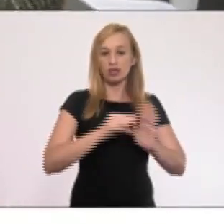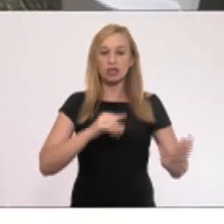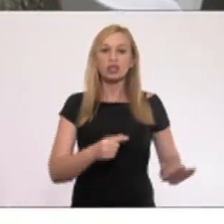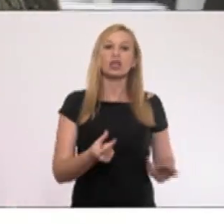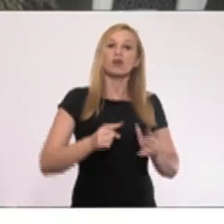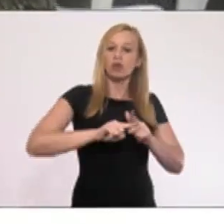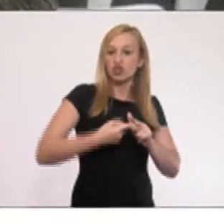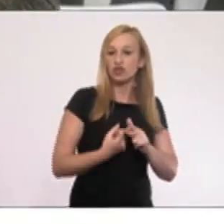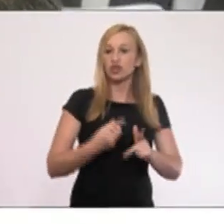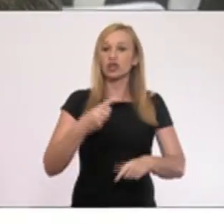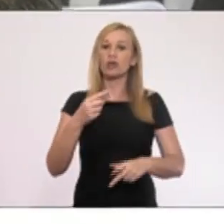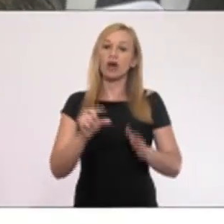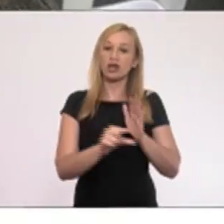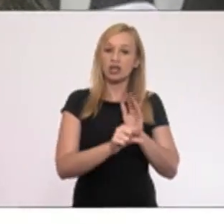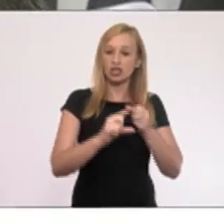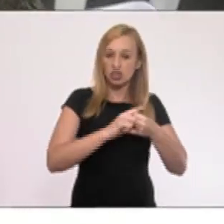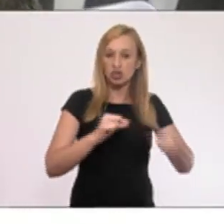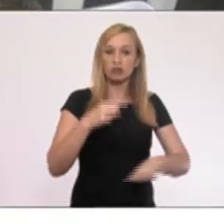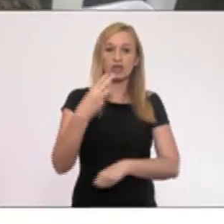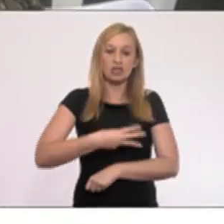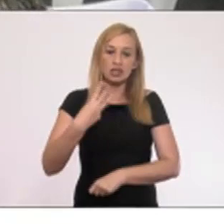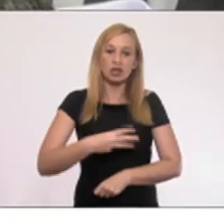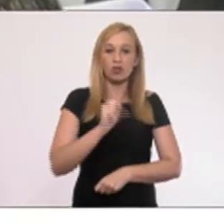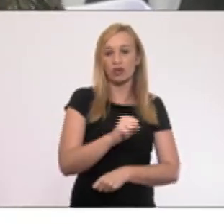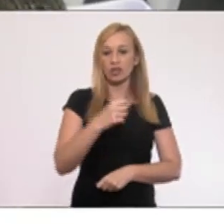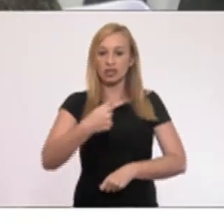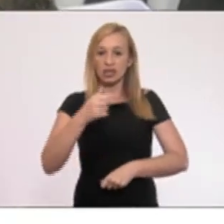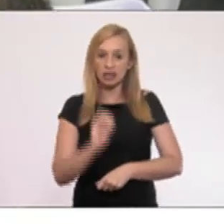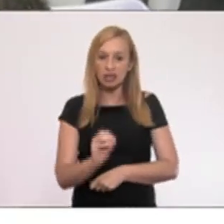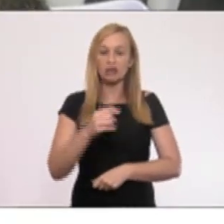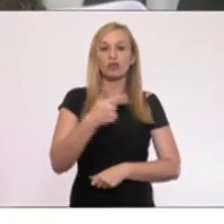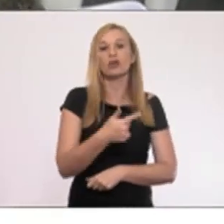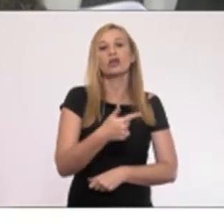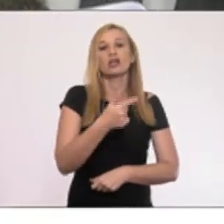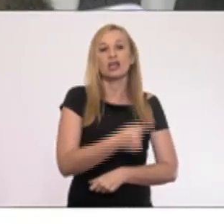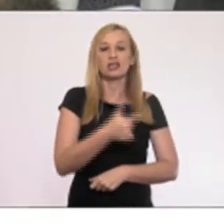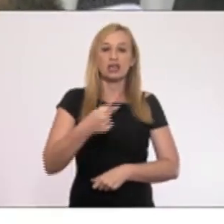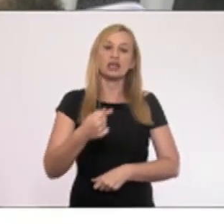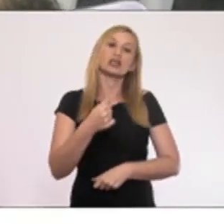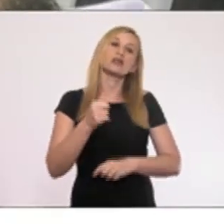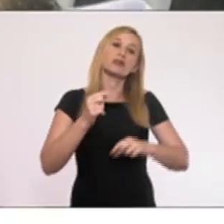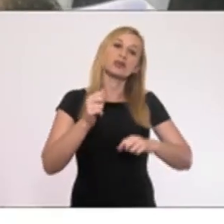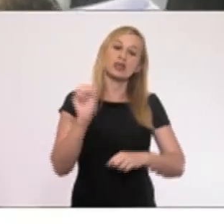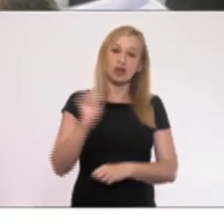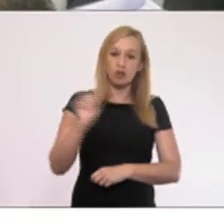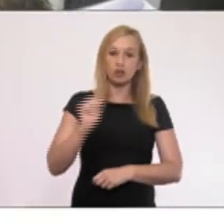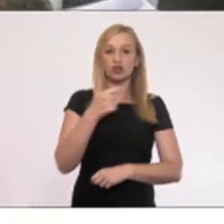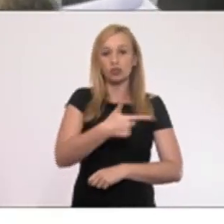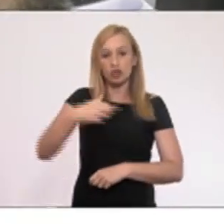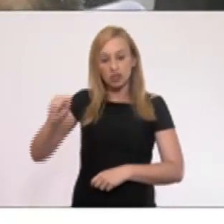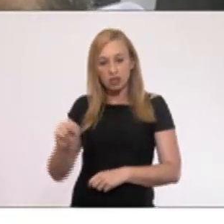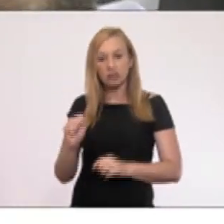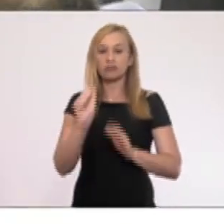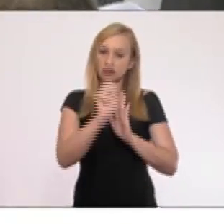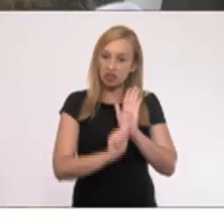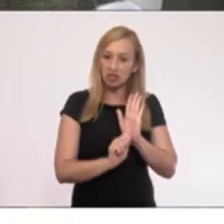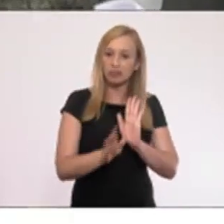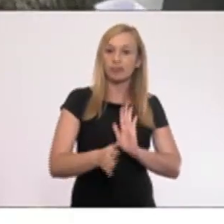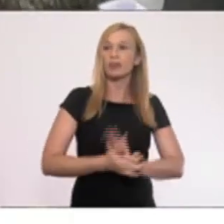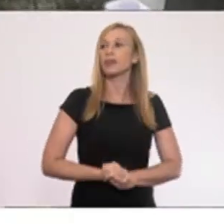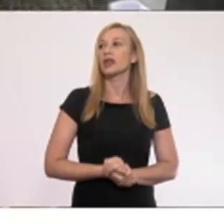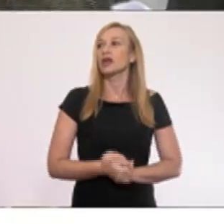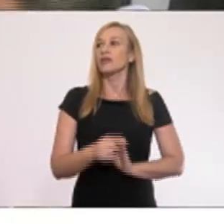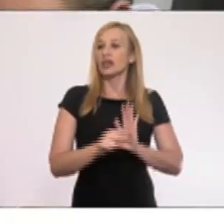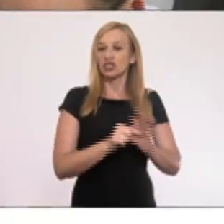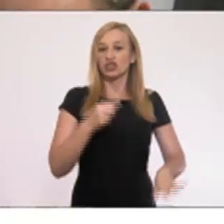artigo 3º da Lei 8070, de 17 de agosto de 2018, que passa a vigorar com a seguinte redação.